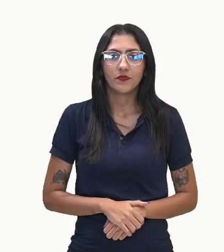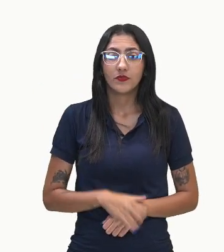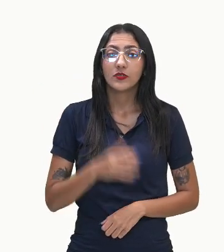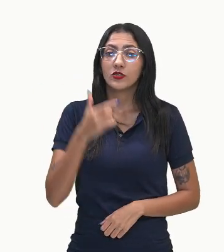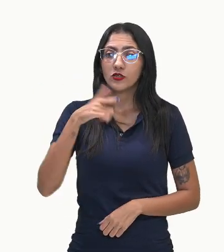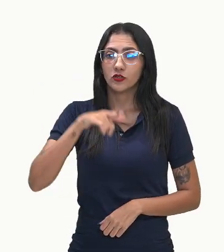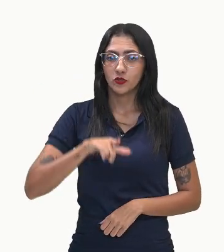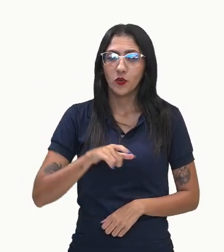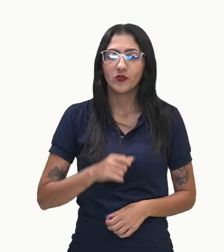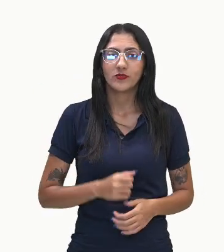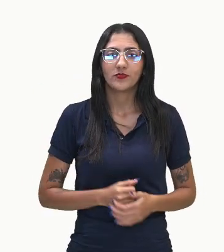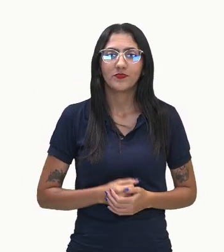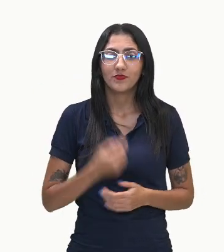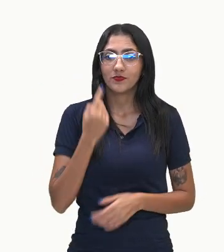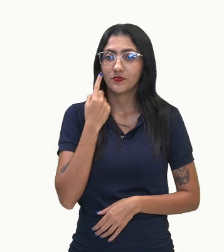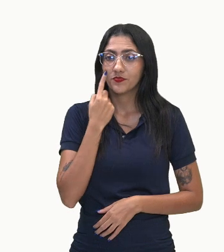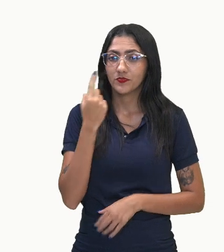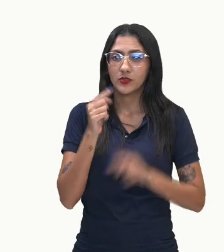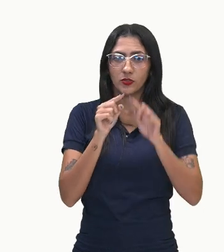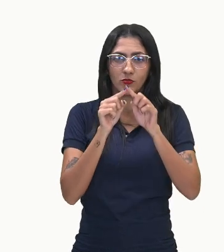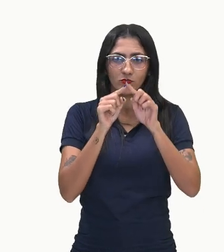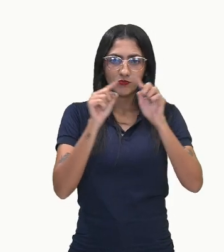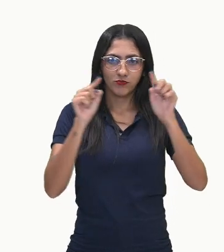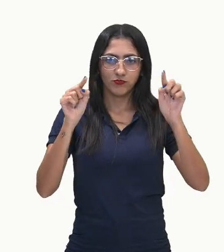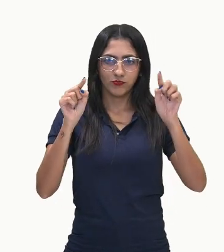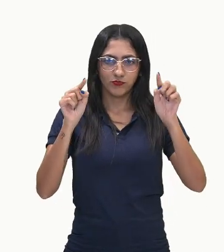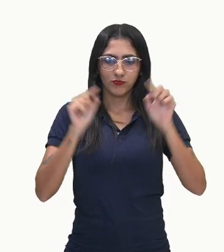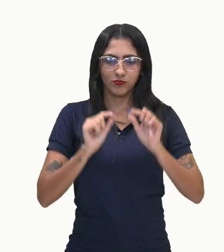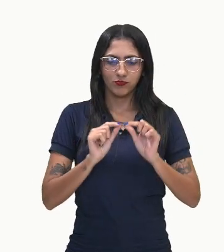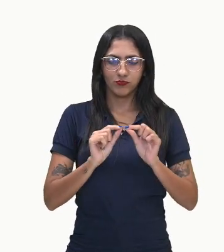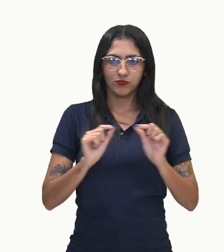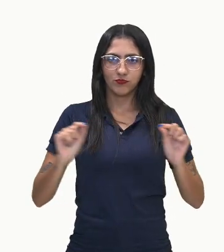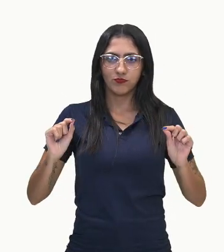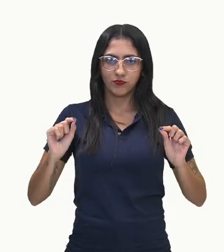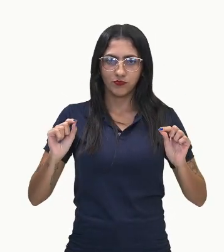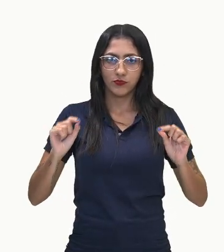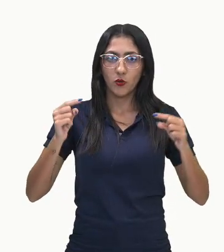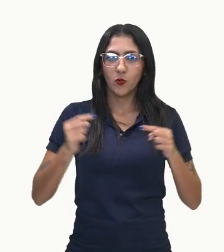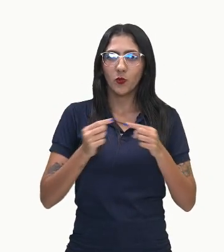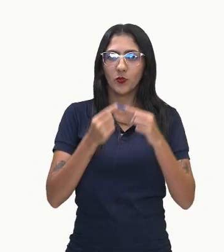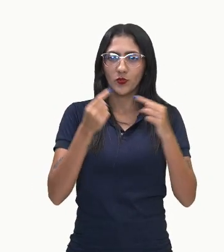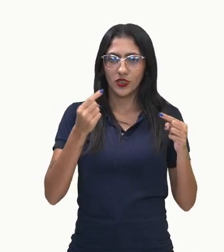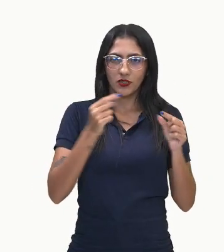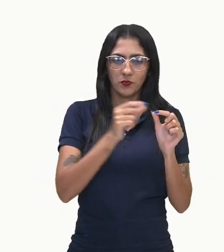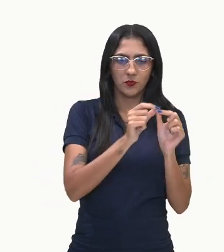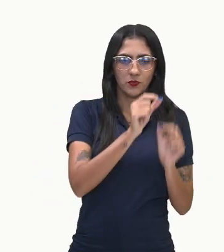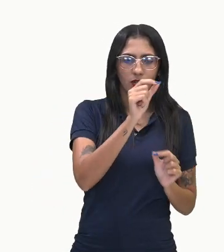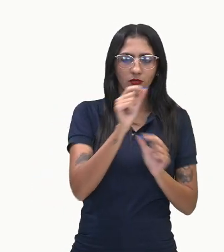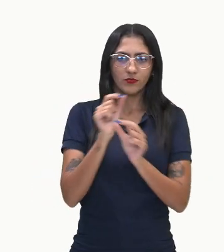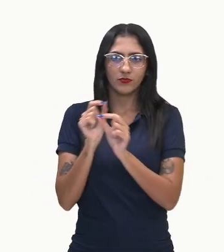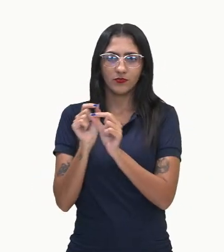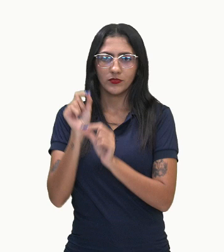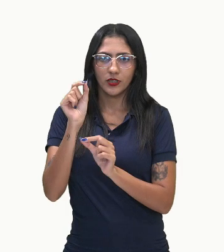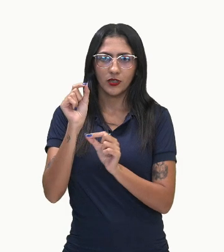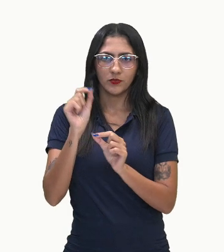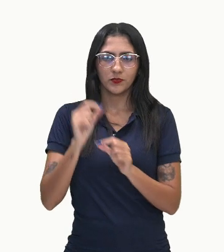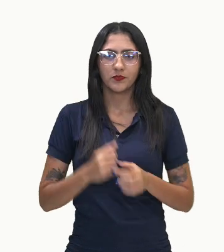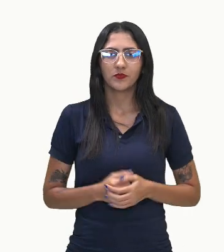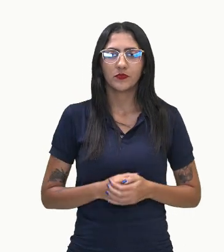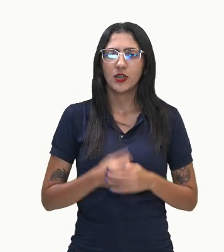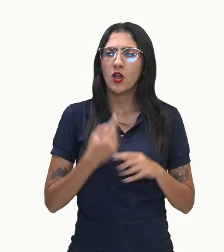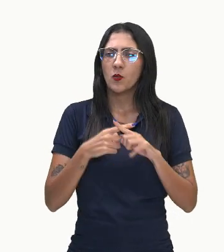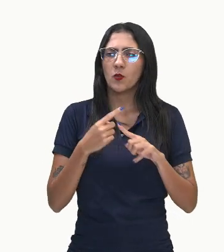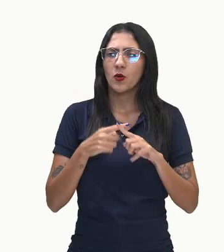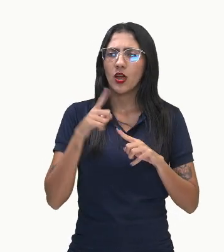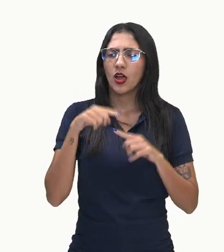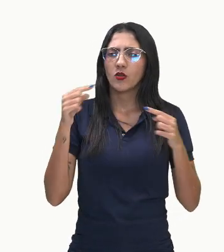Novamente, os lados paralelos são iguais, os lados opostos. Então, os lados opostos são iguais. O que eu estou querendo falar nessa figura?